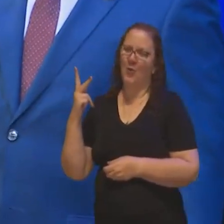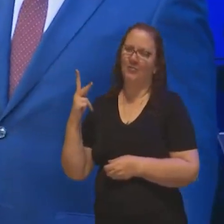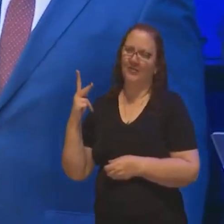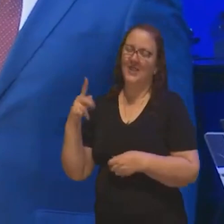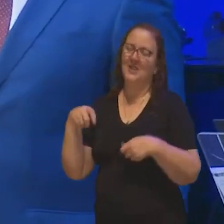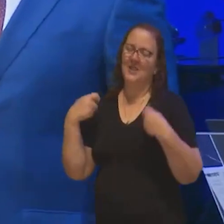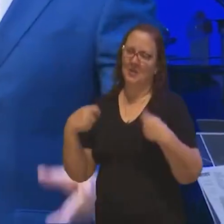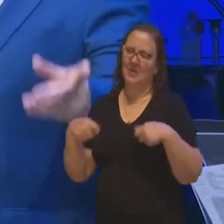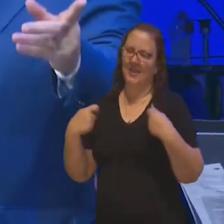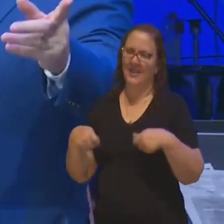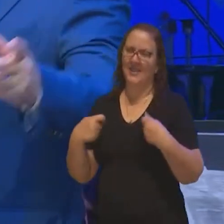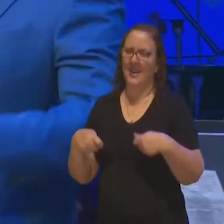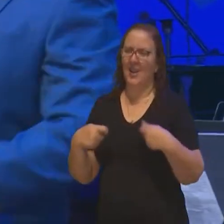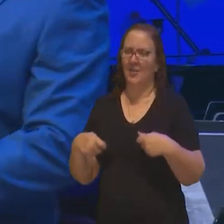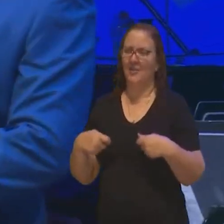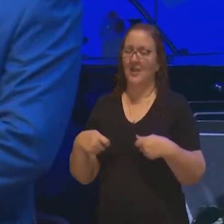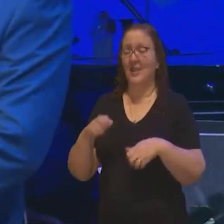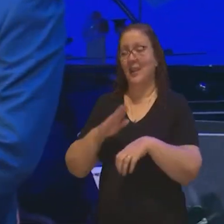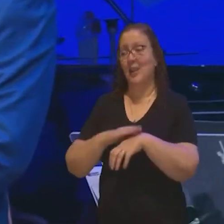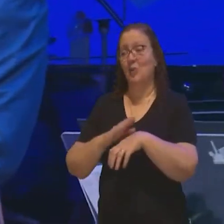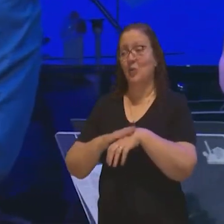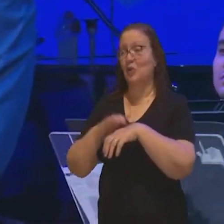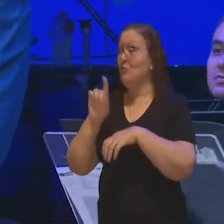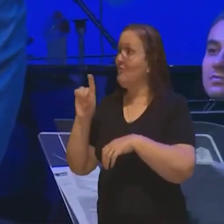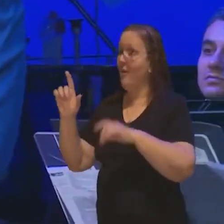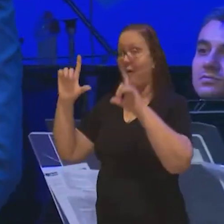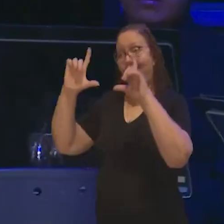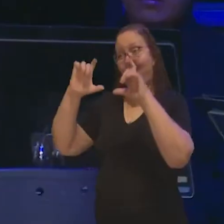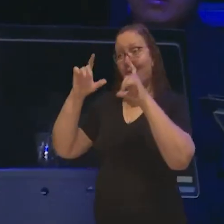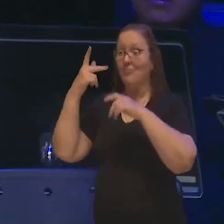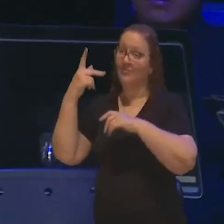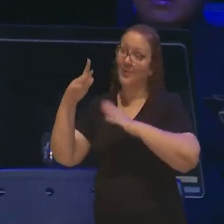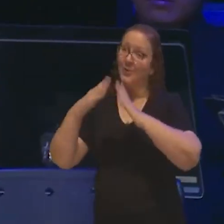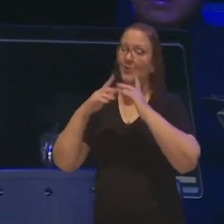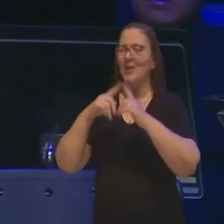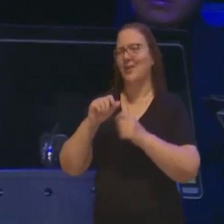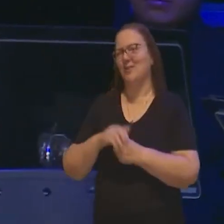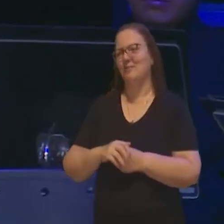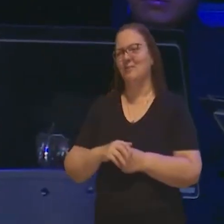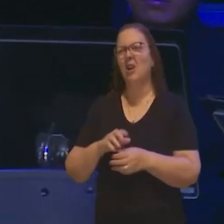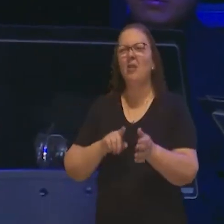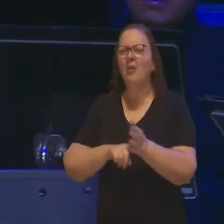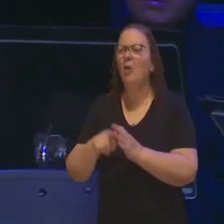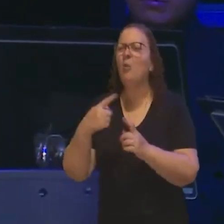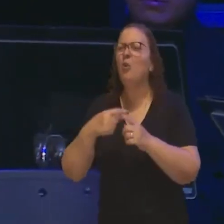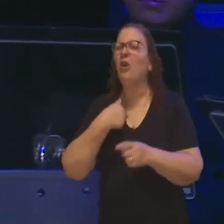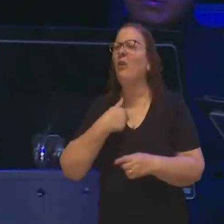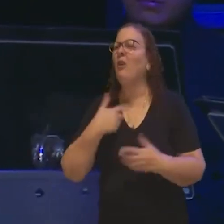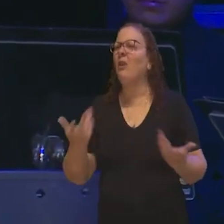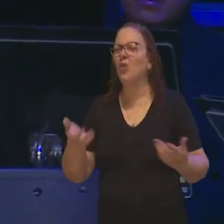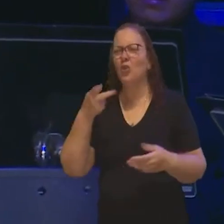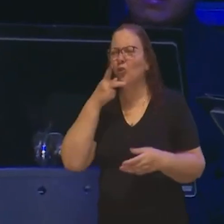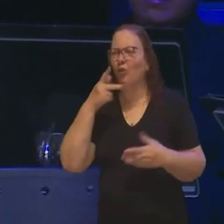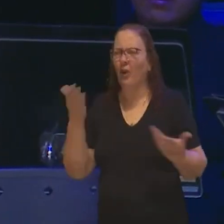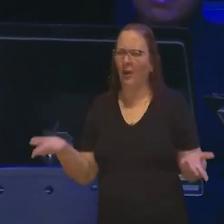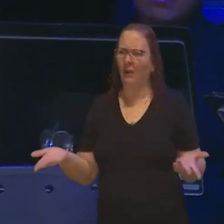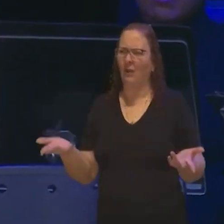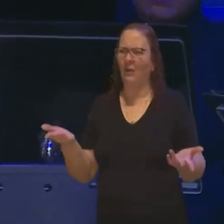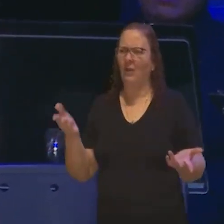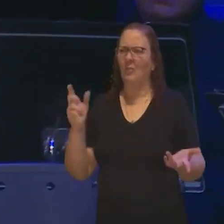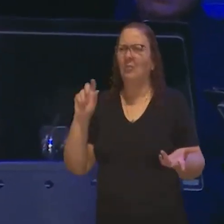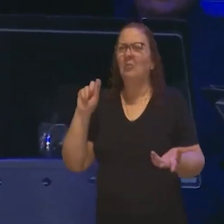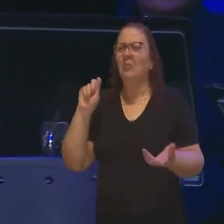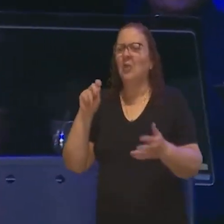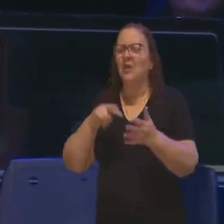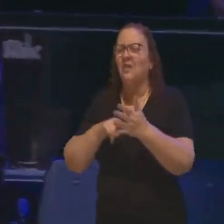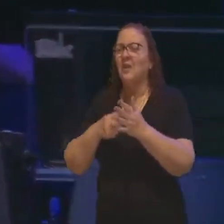necessário para sair naquela fotografia. Por que eu estou contando tudo isso para você? O que isso tem a ver conosco?